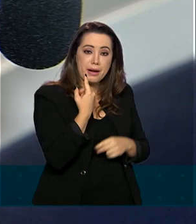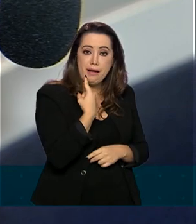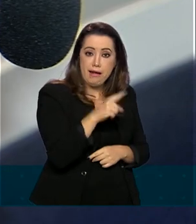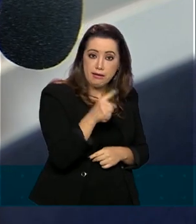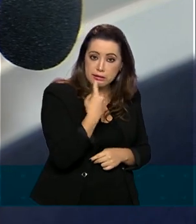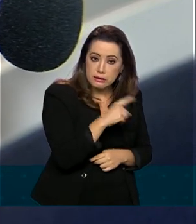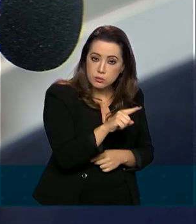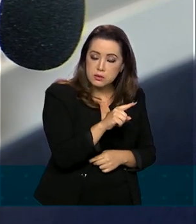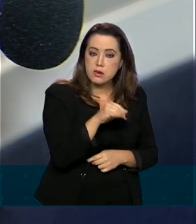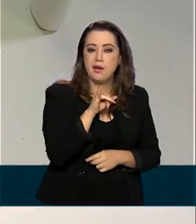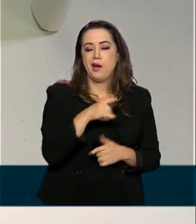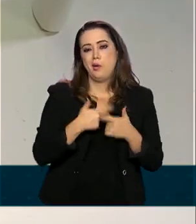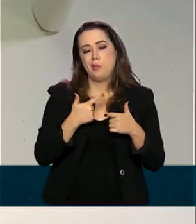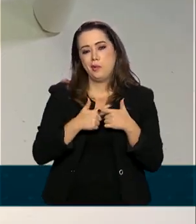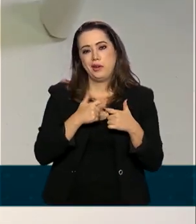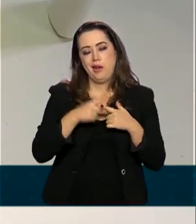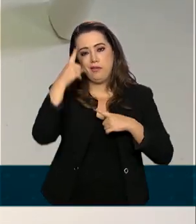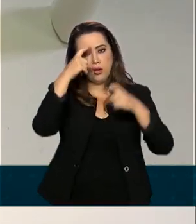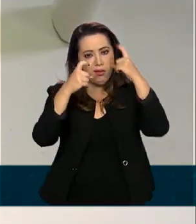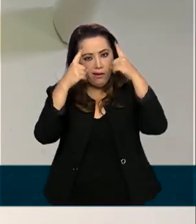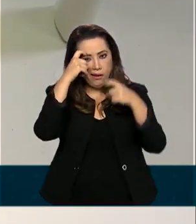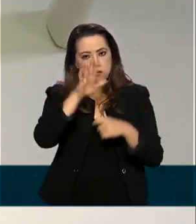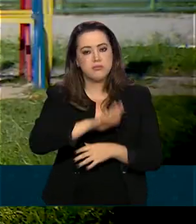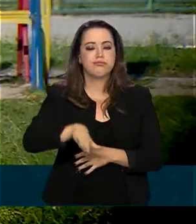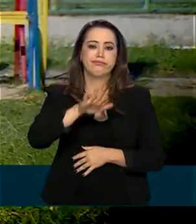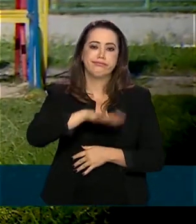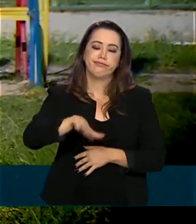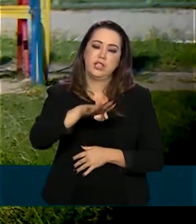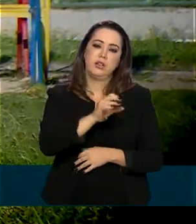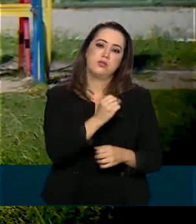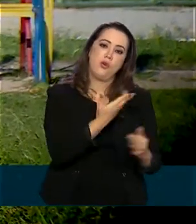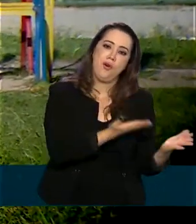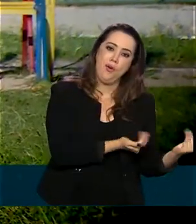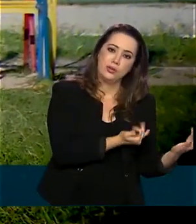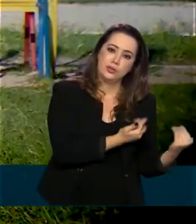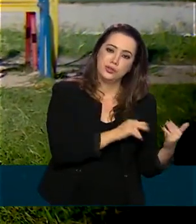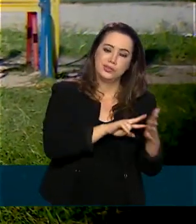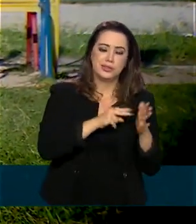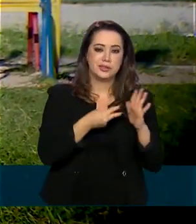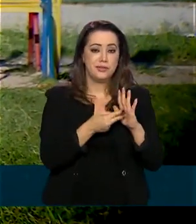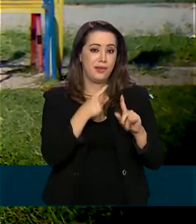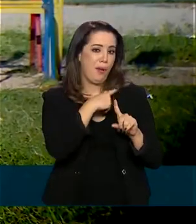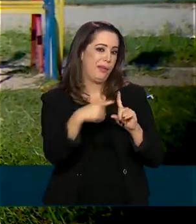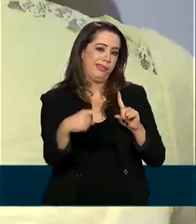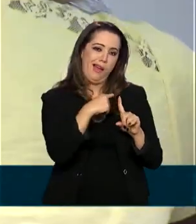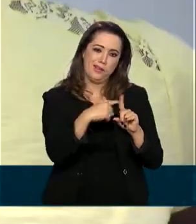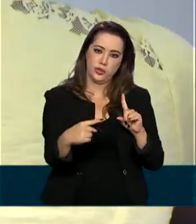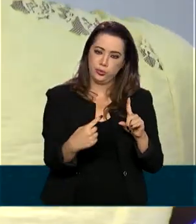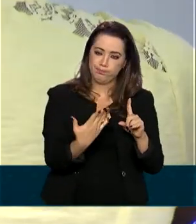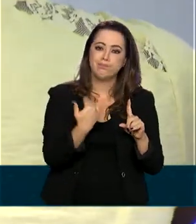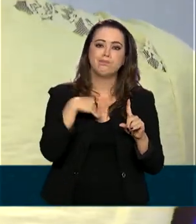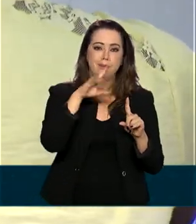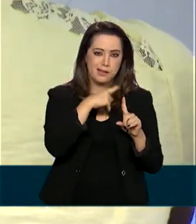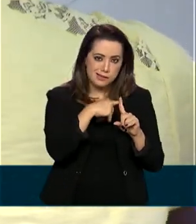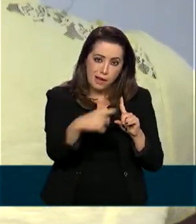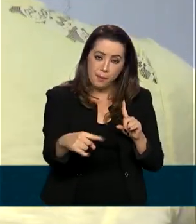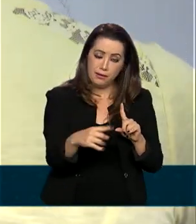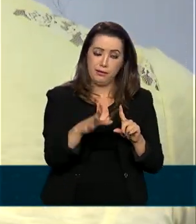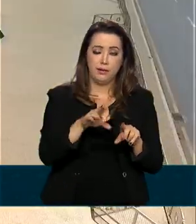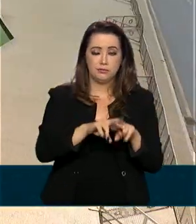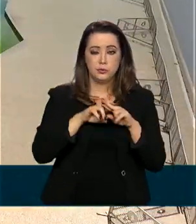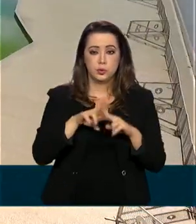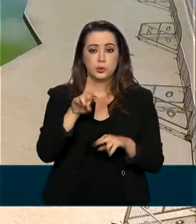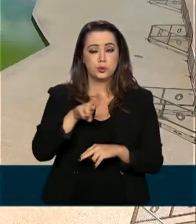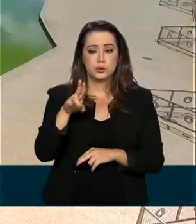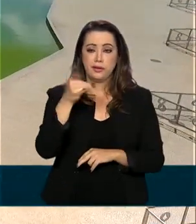os casos de violência contra crianças e adolescentes correspondem a mais da metade das denúncias feitas por meio do Disque